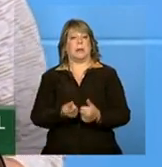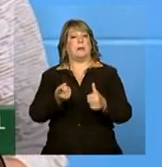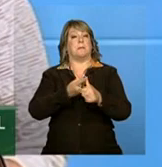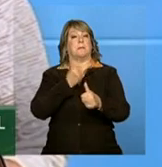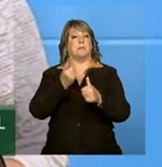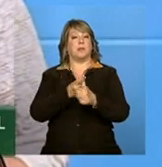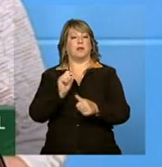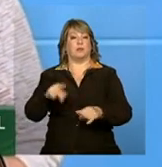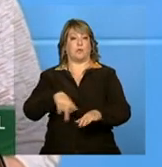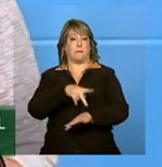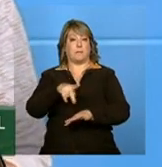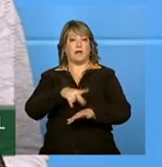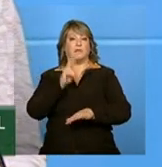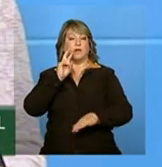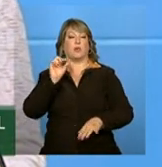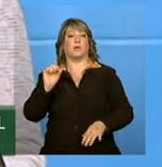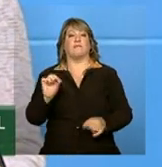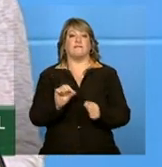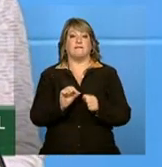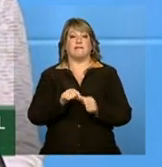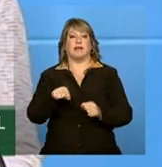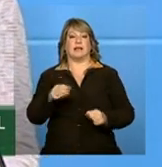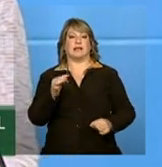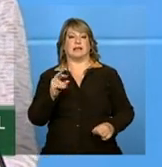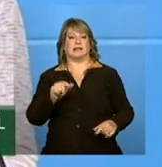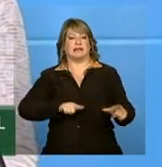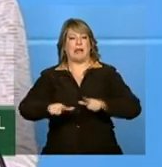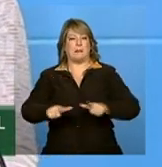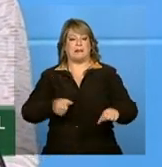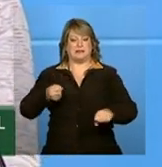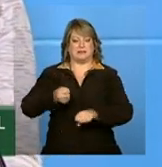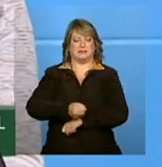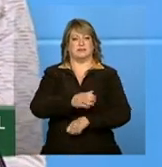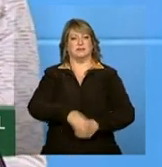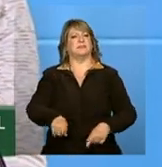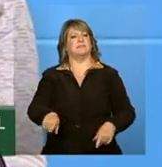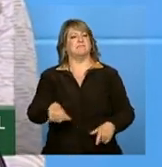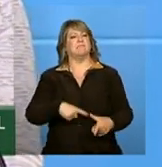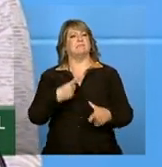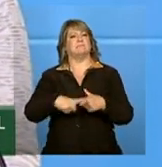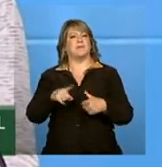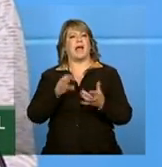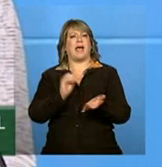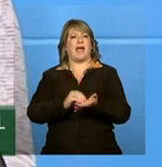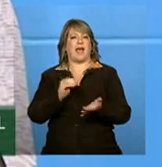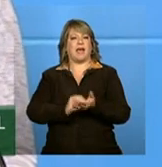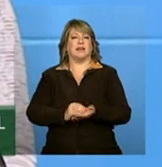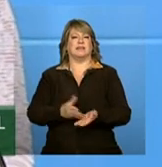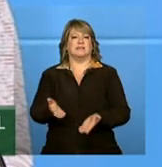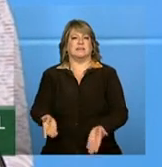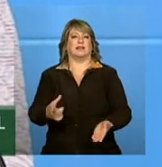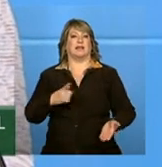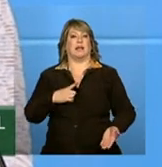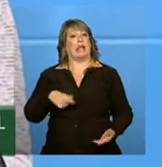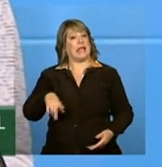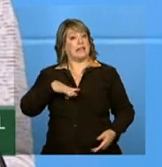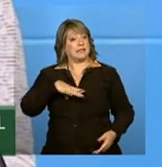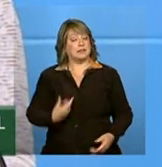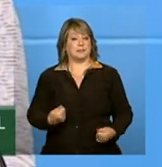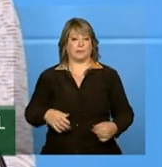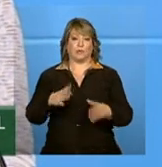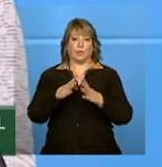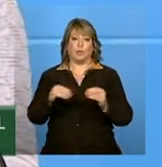nos países em que se produz o trabalho infantil, em que ainda é um problema. Cada vez mais conscientização é esse o desafio que nós